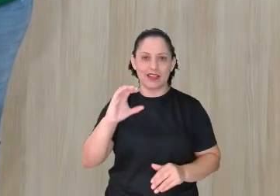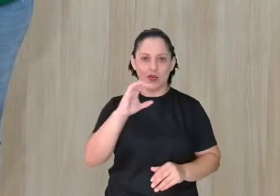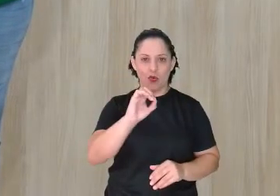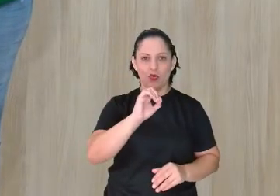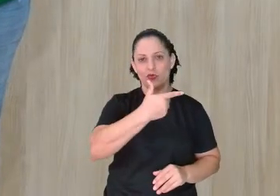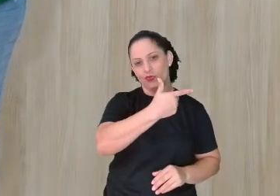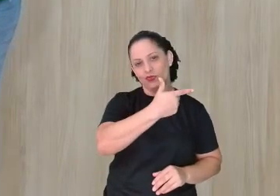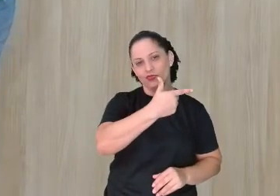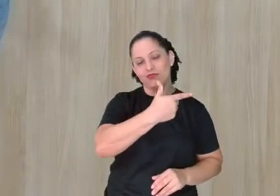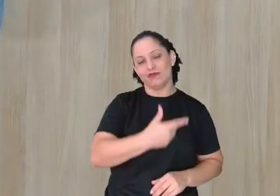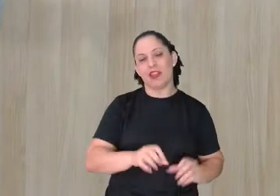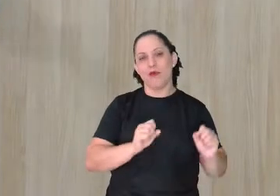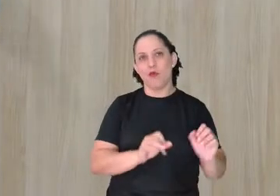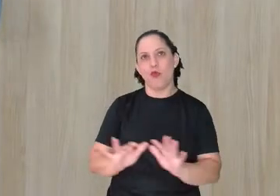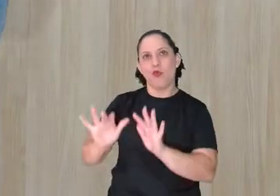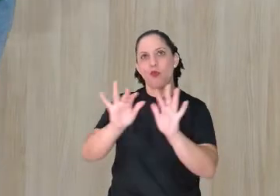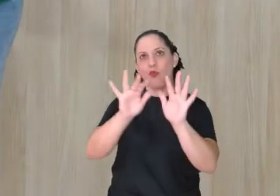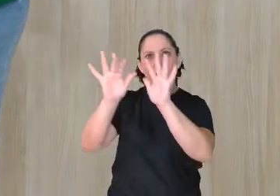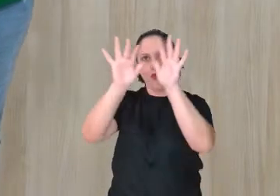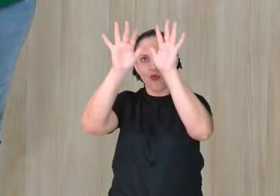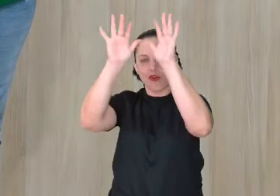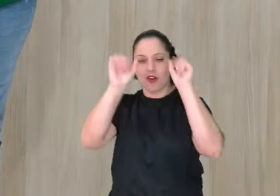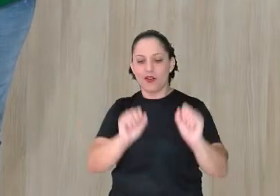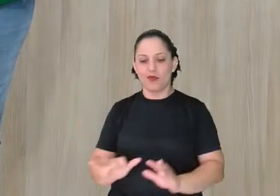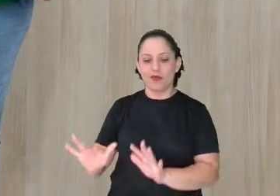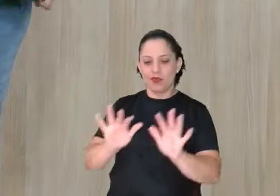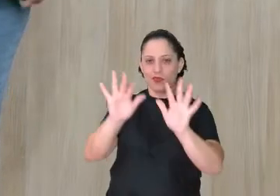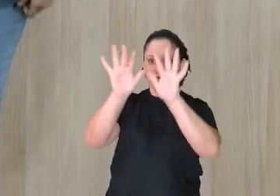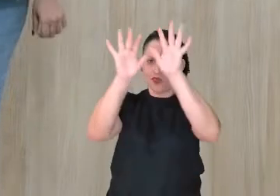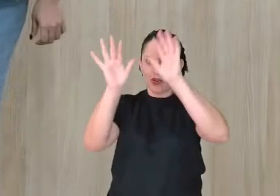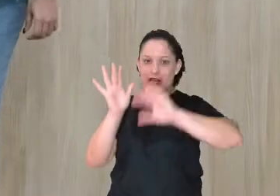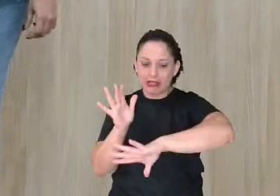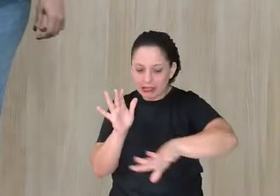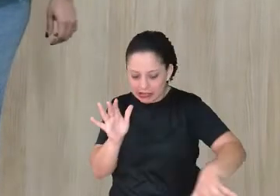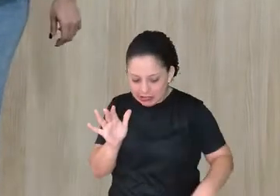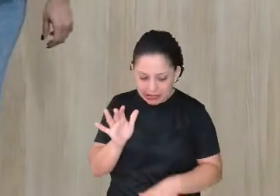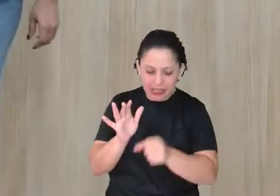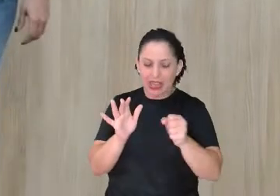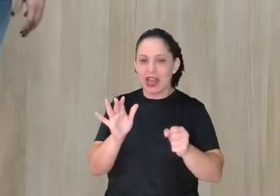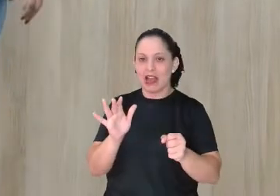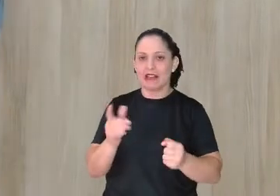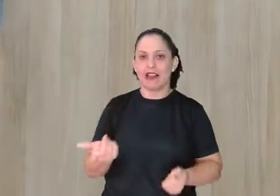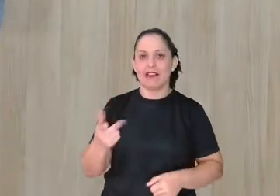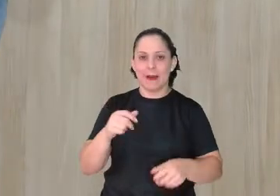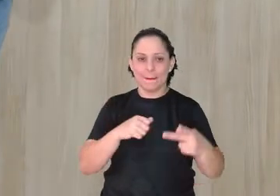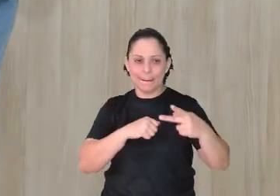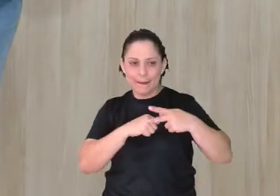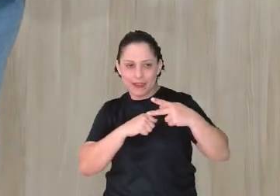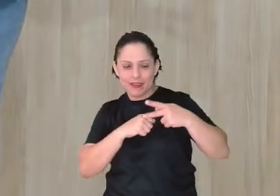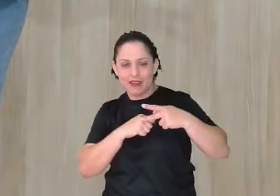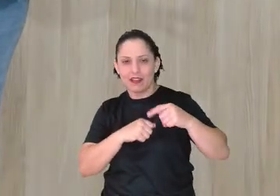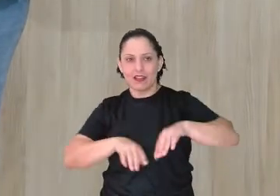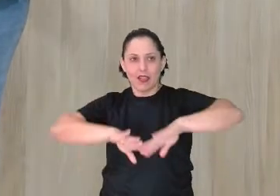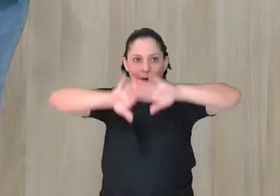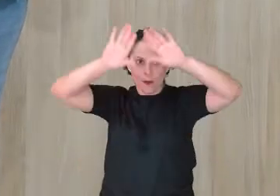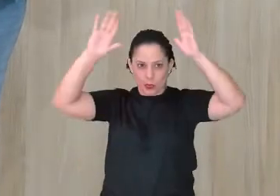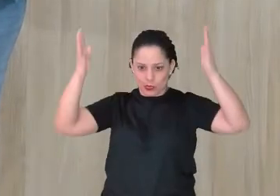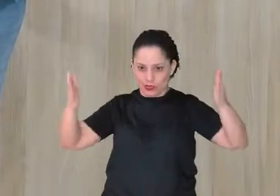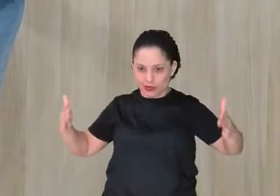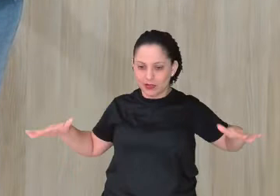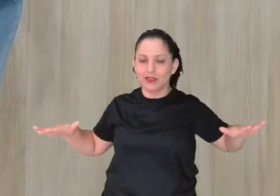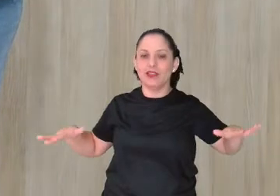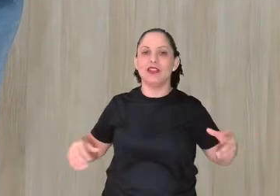na nossa atmosfera, né? Retirando da nossa terra, né? Retirando das rochas, retirando, né, debaixo do solo